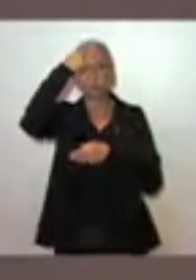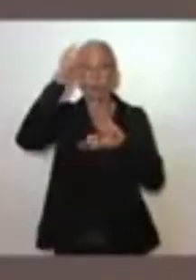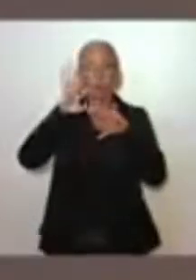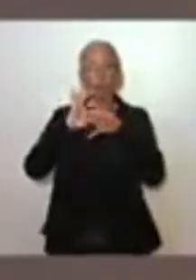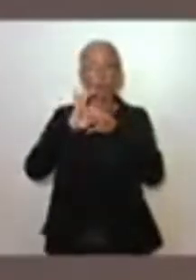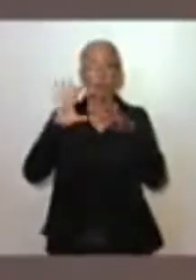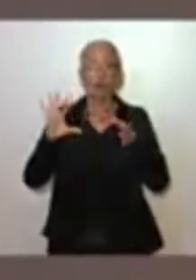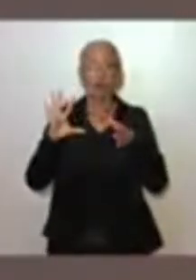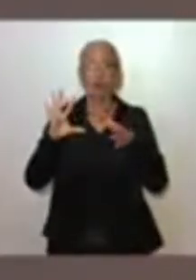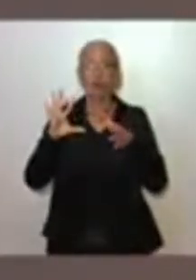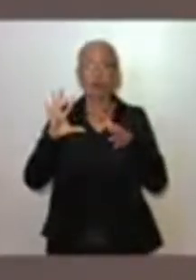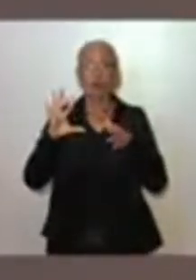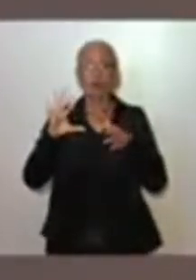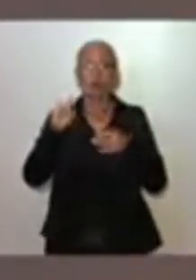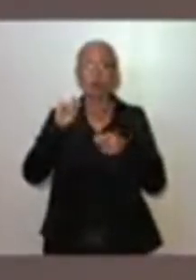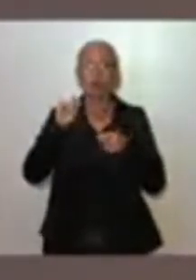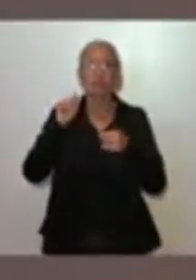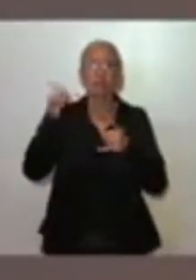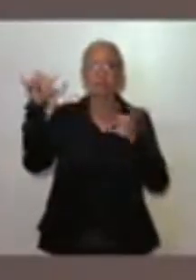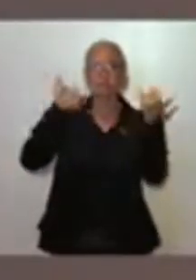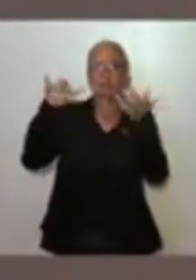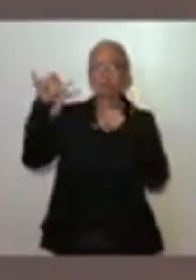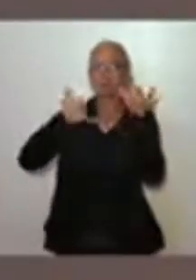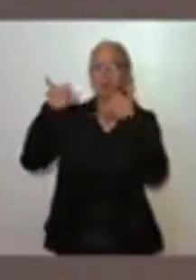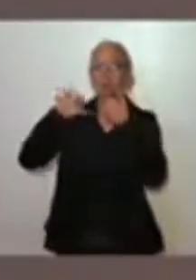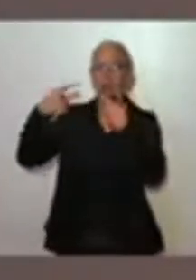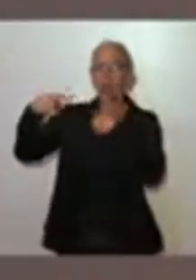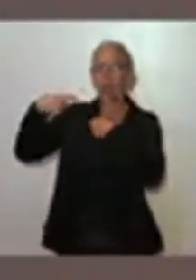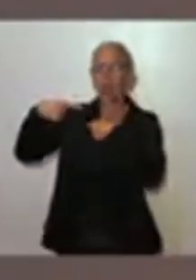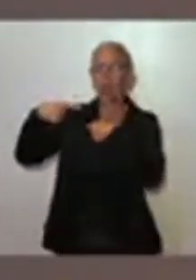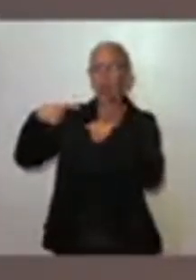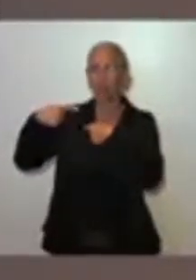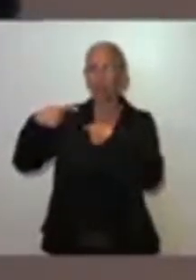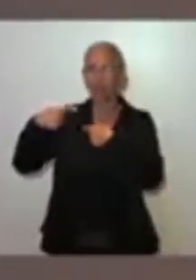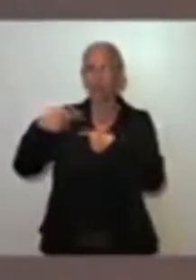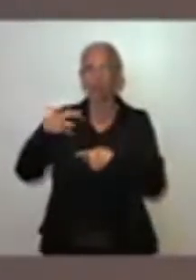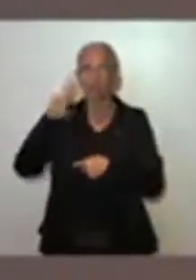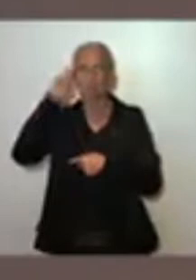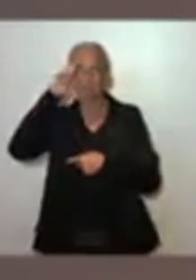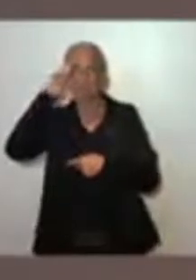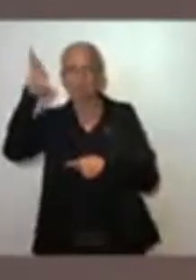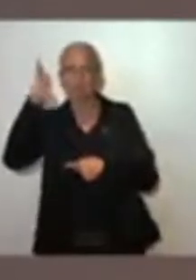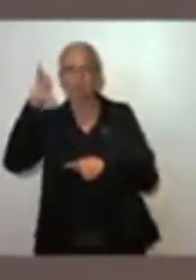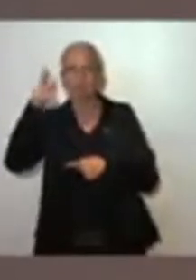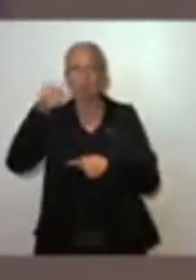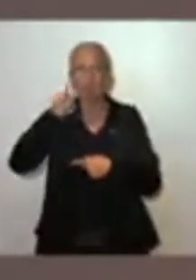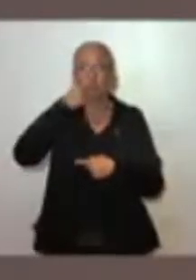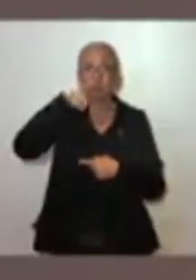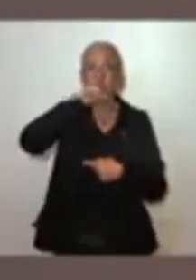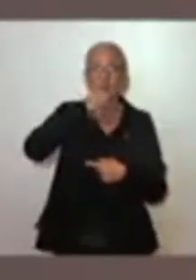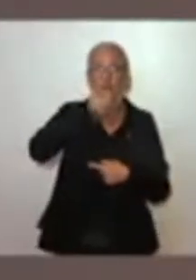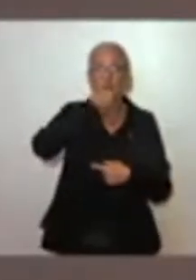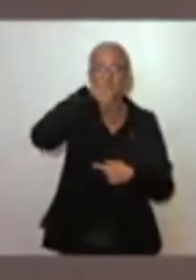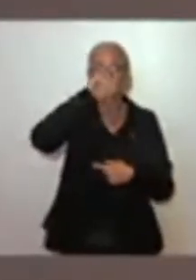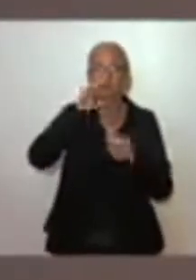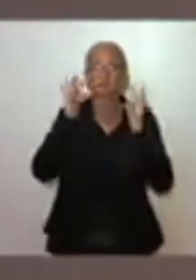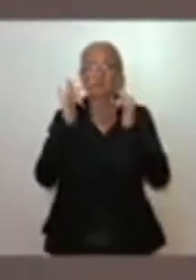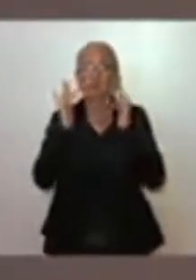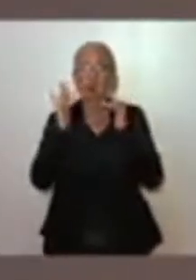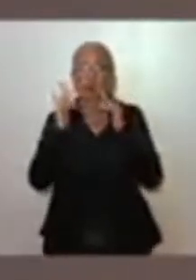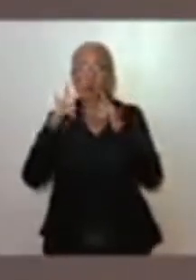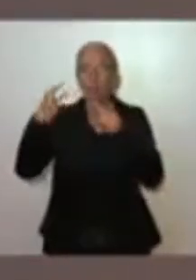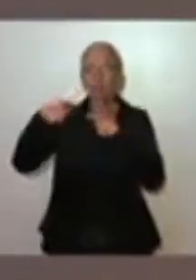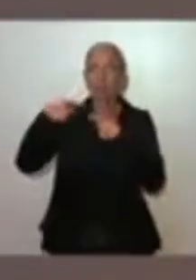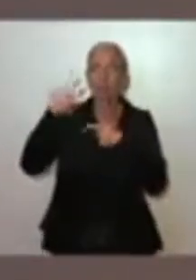liberdade sem ingerência indevida seja do patrão seja do líder político seja do pai seja da mãe seja do namorado